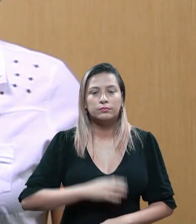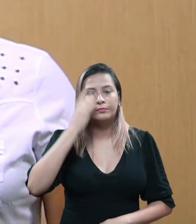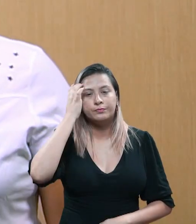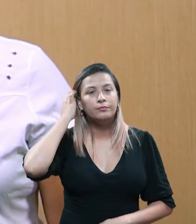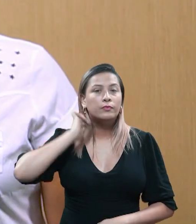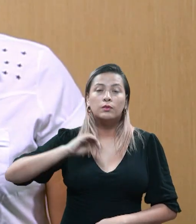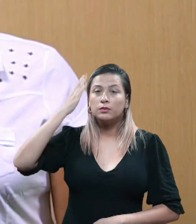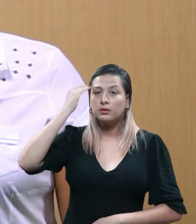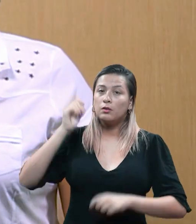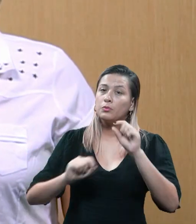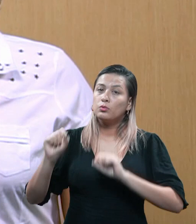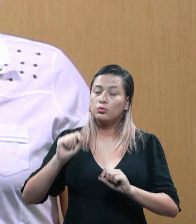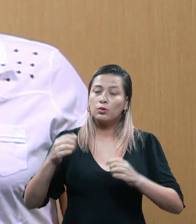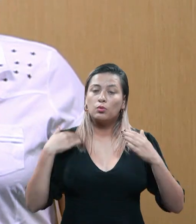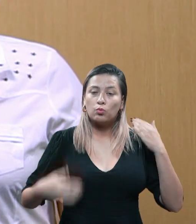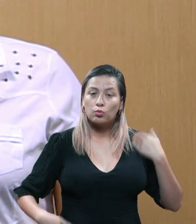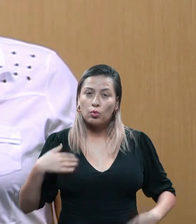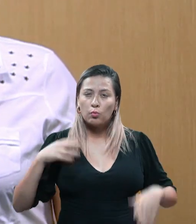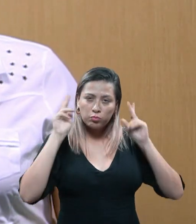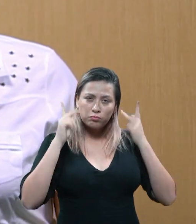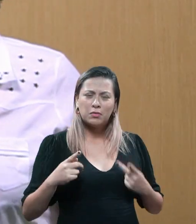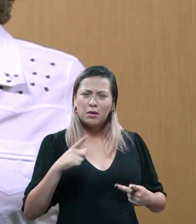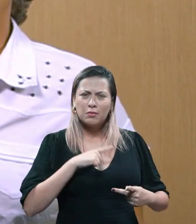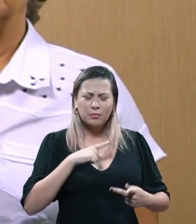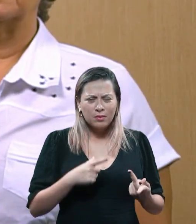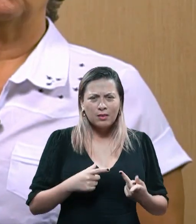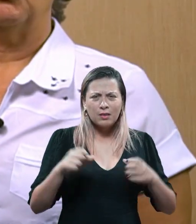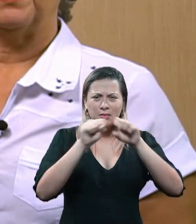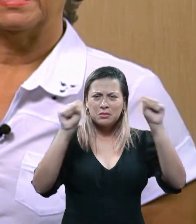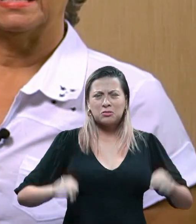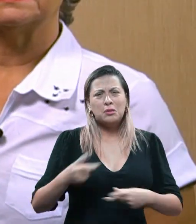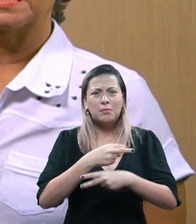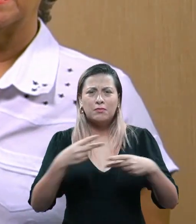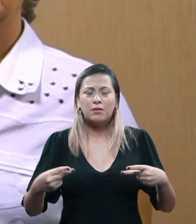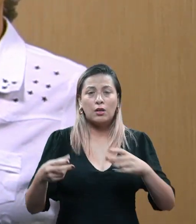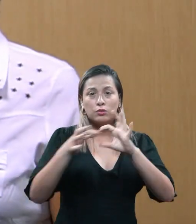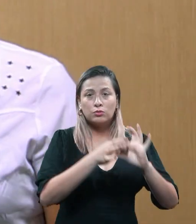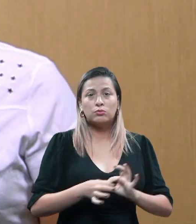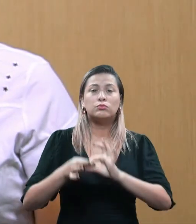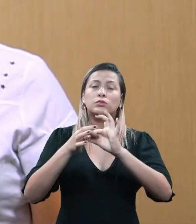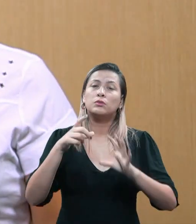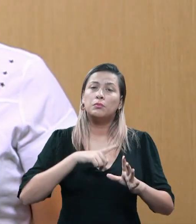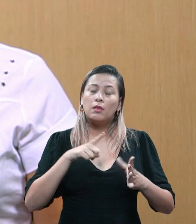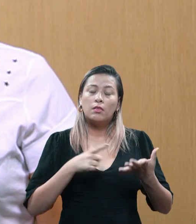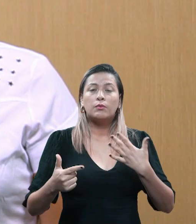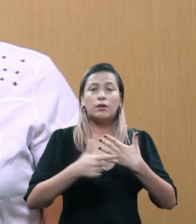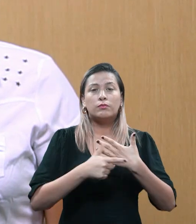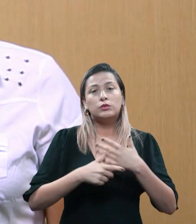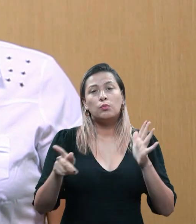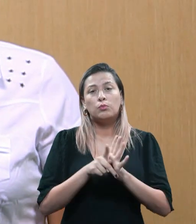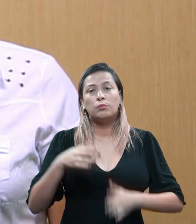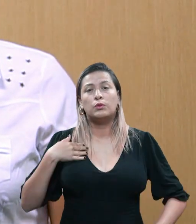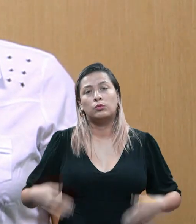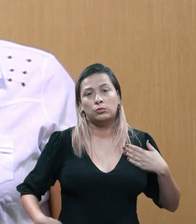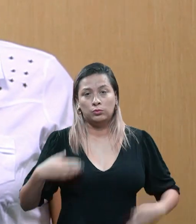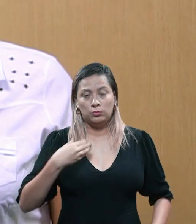Sabemos que o corpo humano é formado por vários sistemas e que juntos eles atuam para realizar as funções vitais, a manutenção